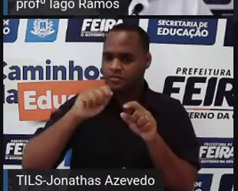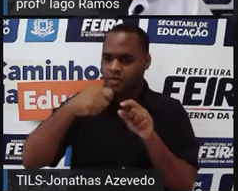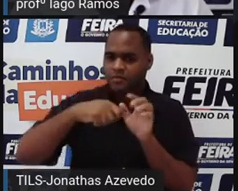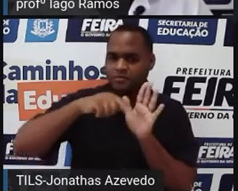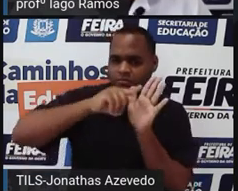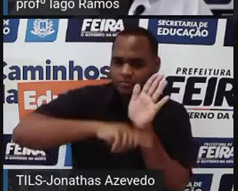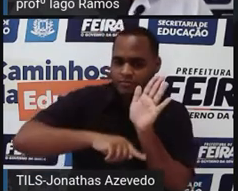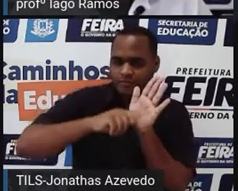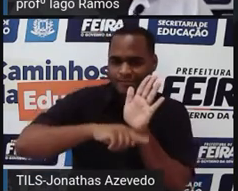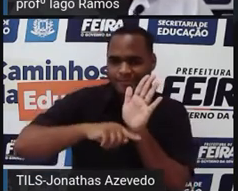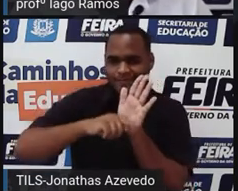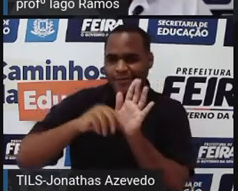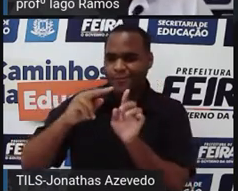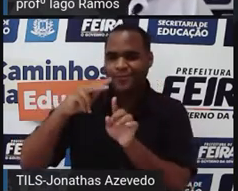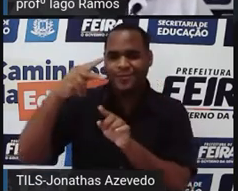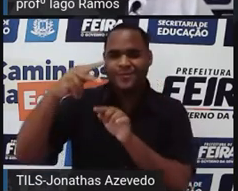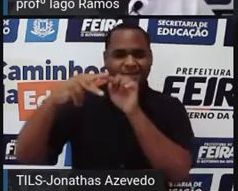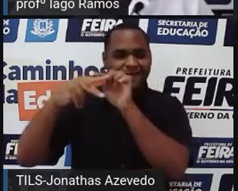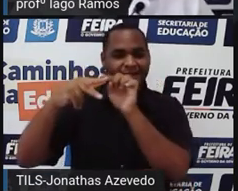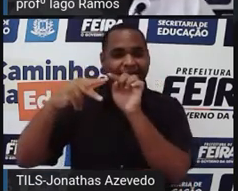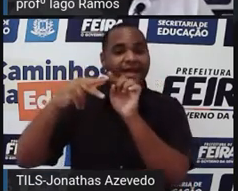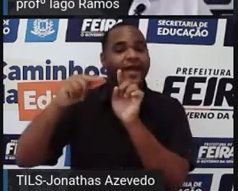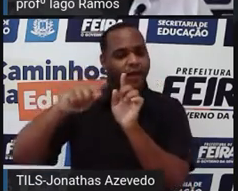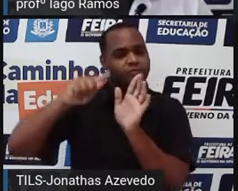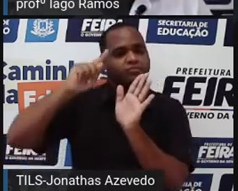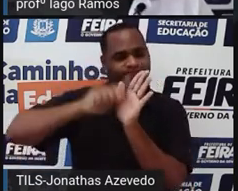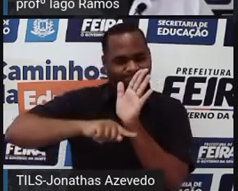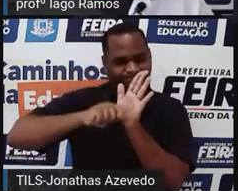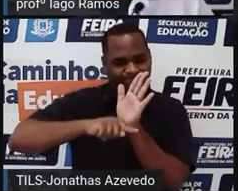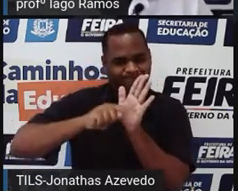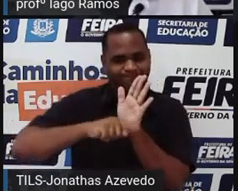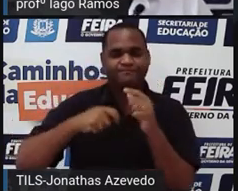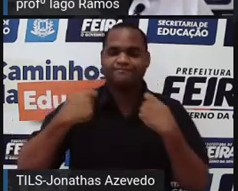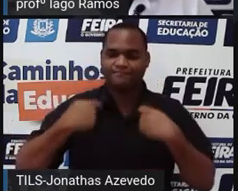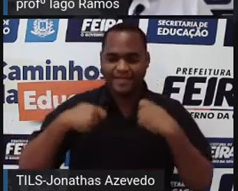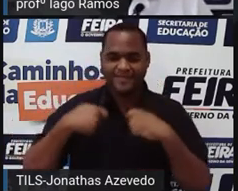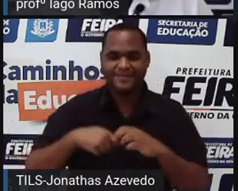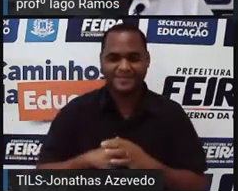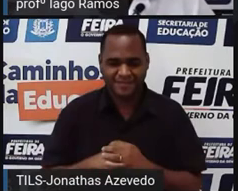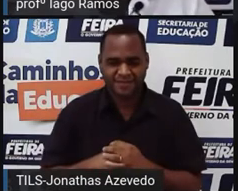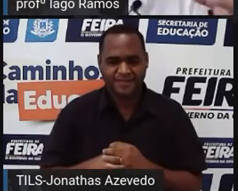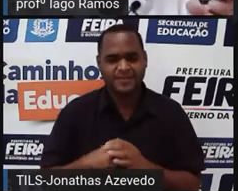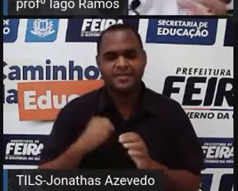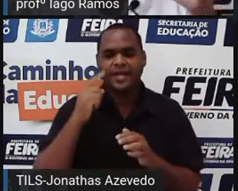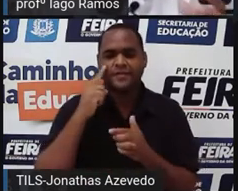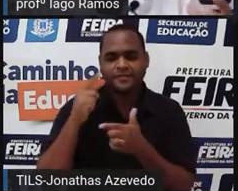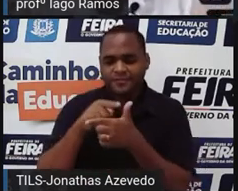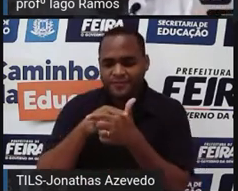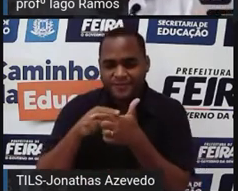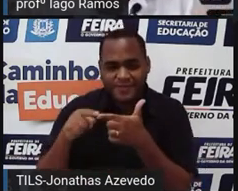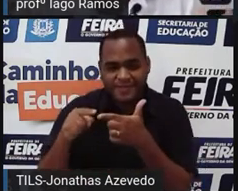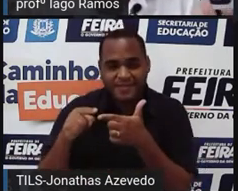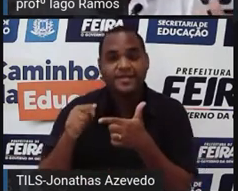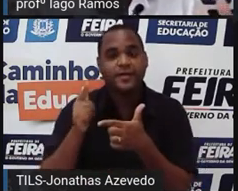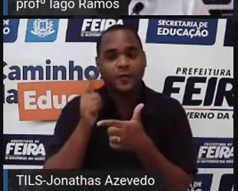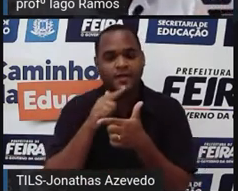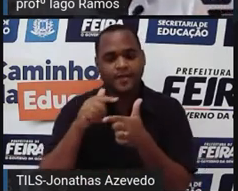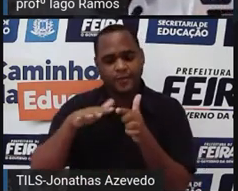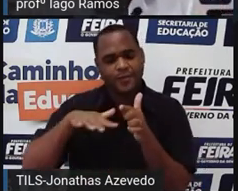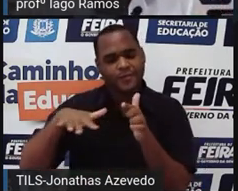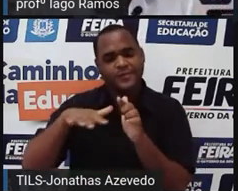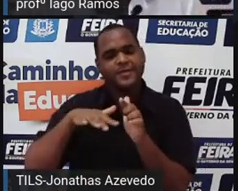subtrai os expoentes, tá? Então, vai dividir potenciações onde os números de baixo, que são